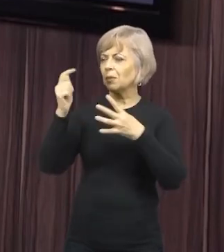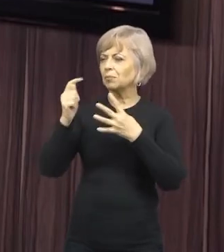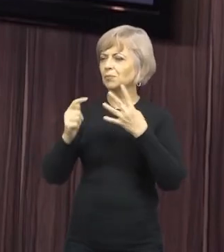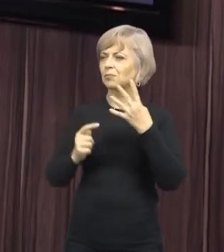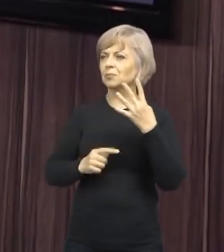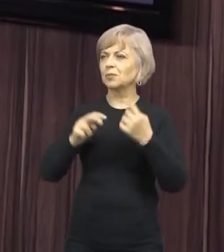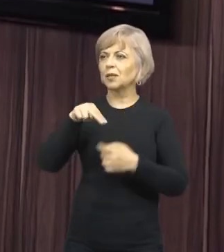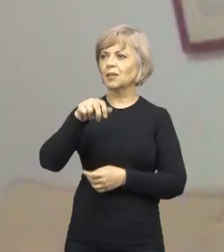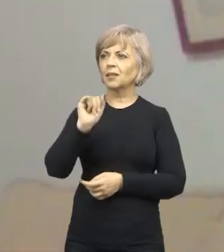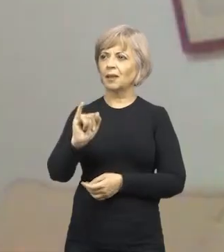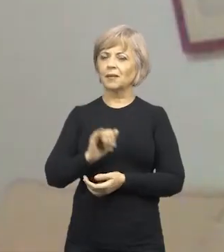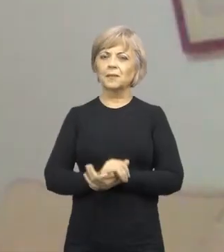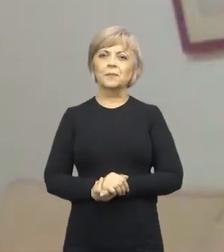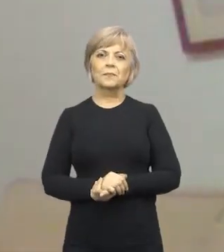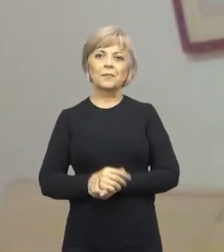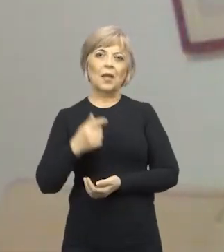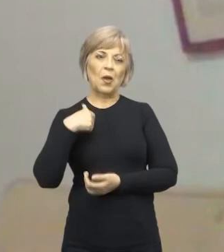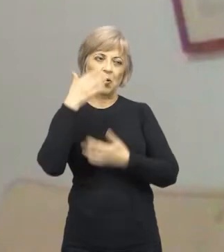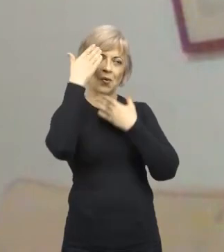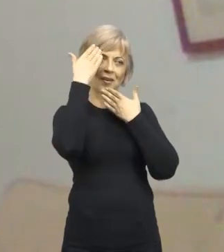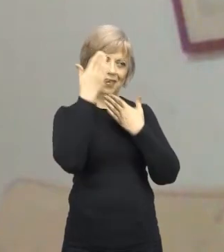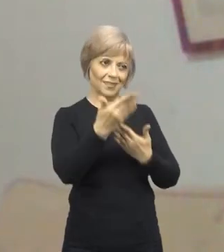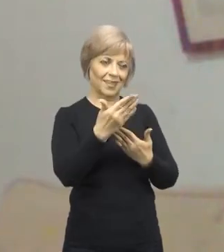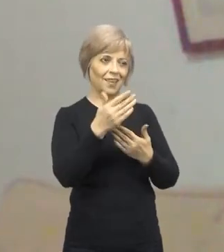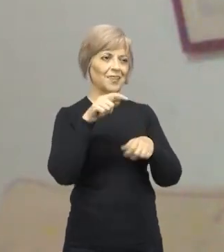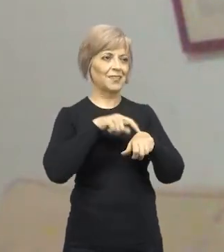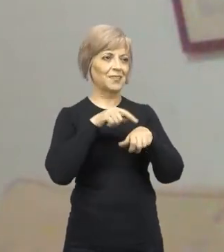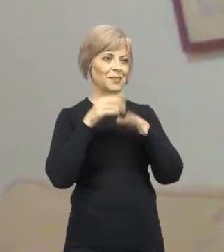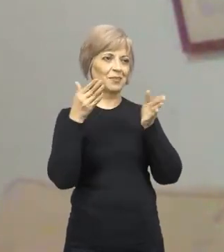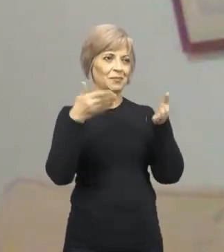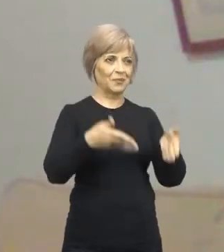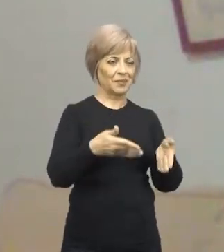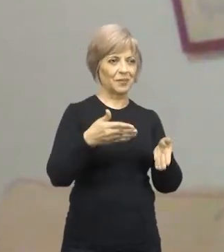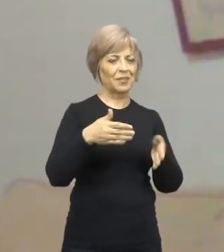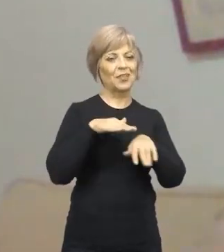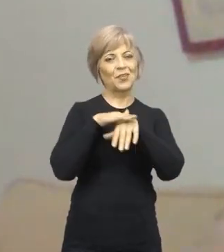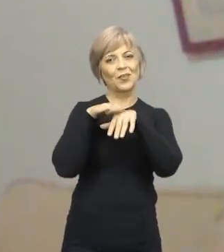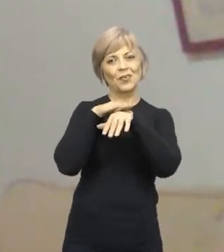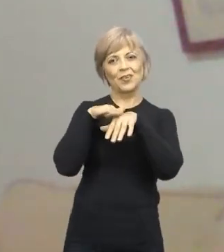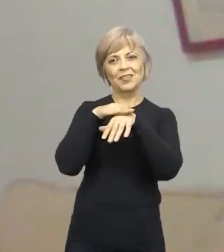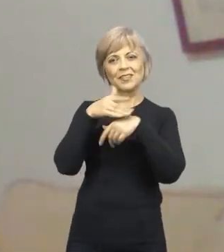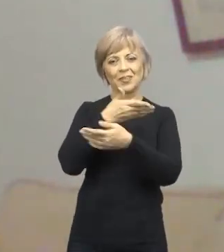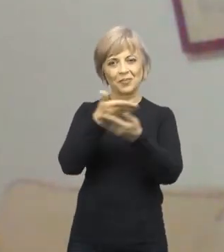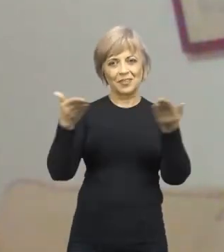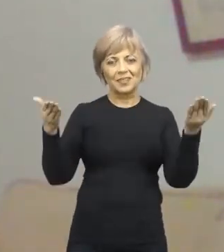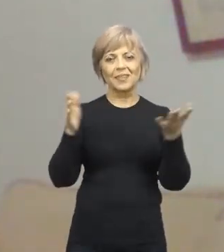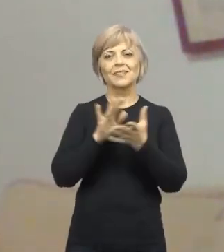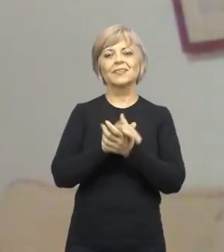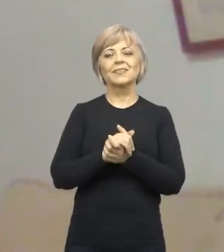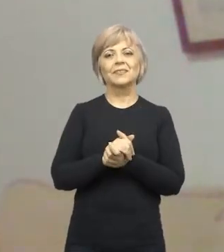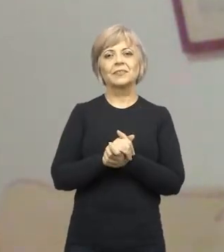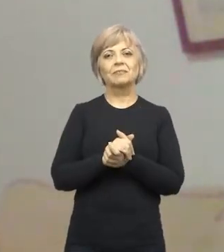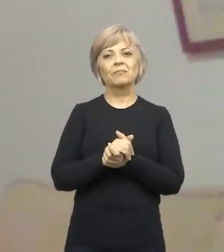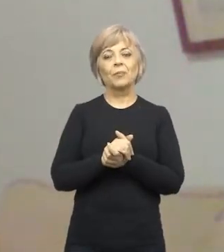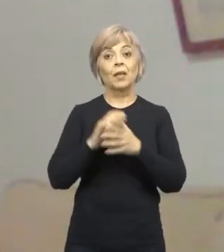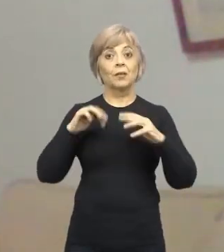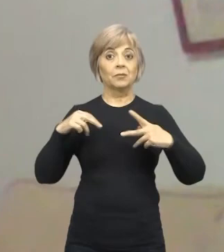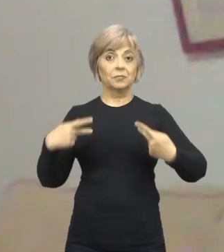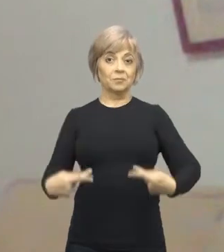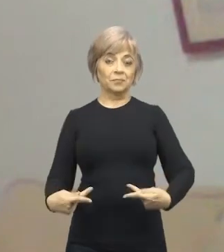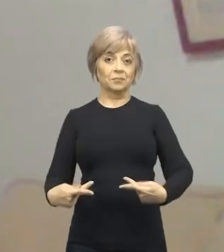do MPRJ. Bom, eu que agradeço a oportunidade de ter conversado aqui com vocês. O